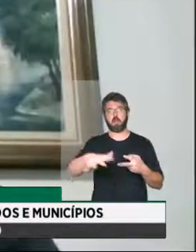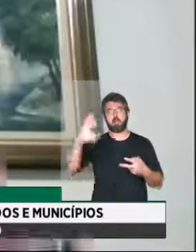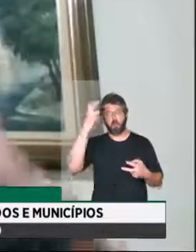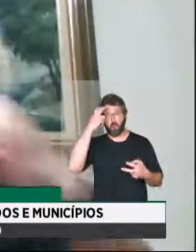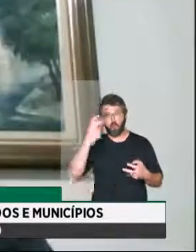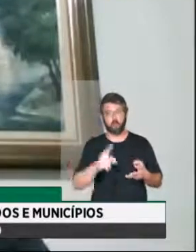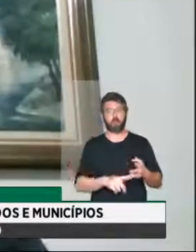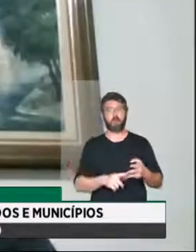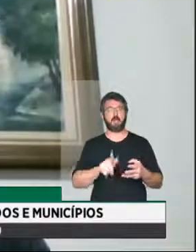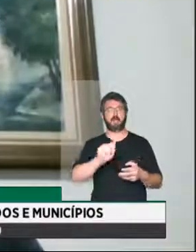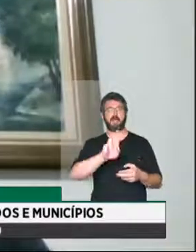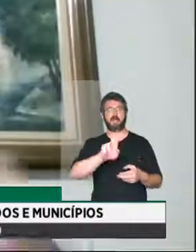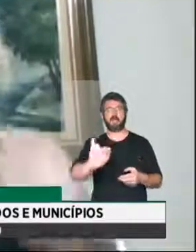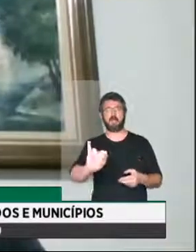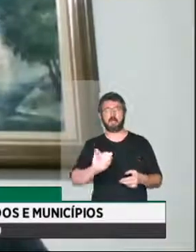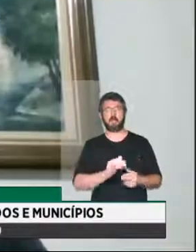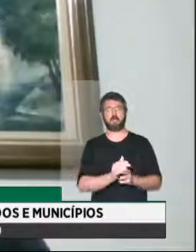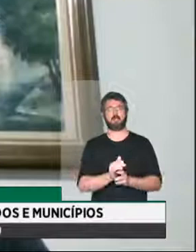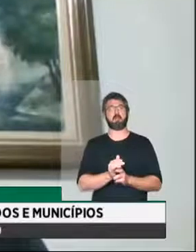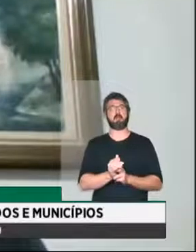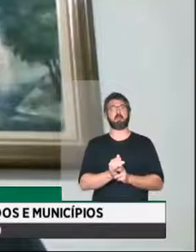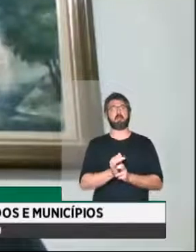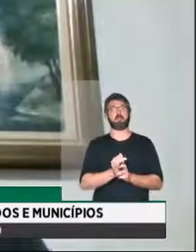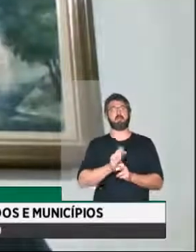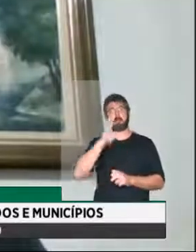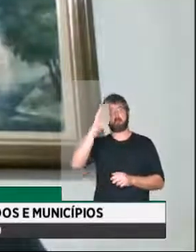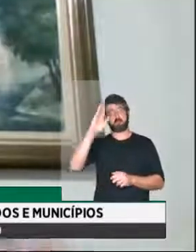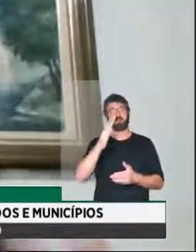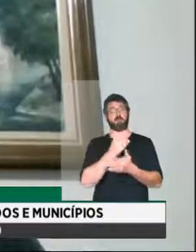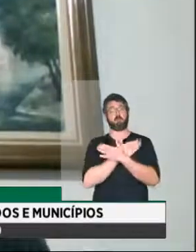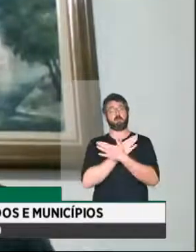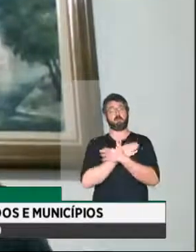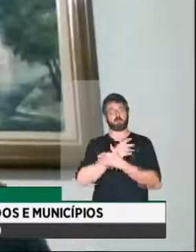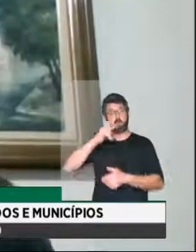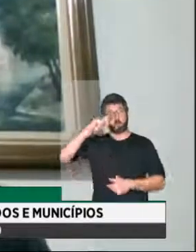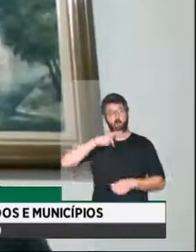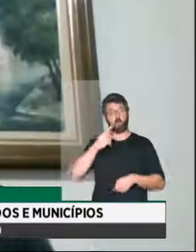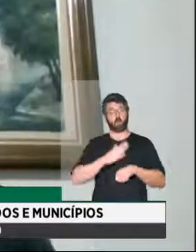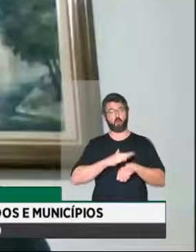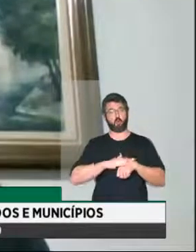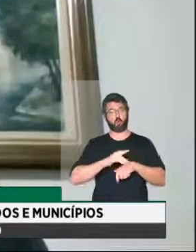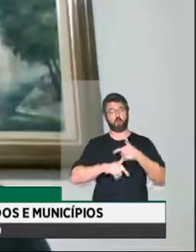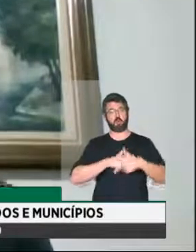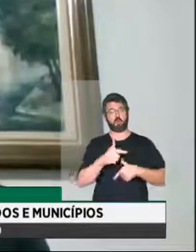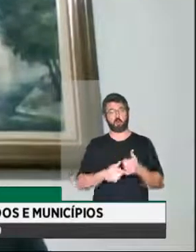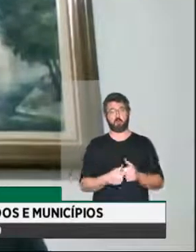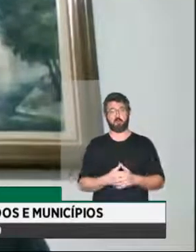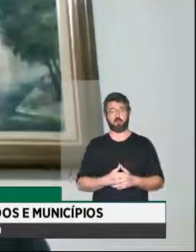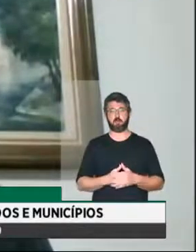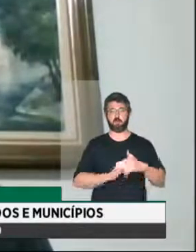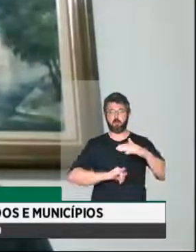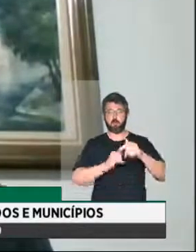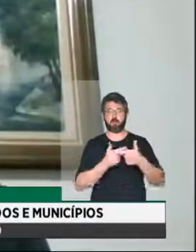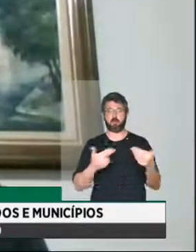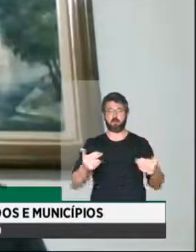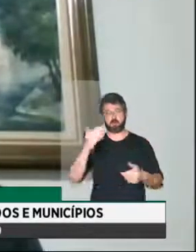cultural, os garis, enfim, e principalmente os desempregados, autônomos e os trabalhadores do mercado informal. Obrigado.